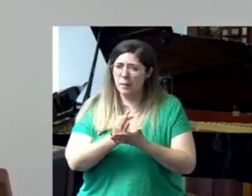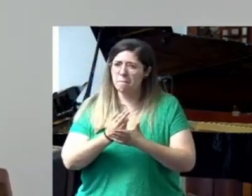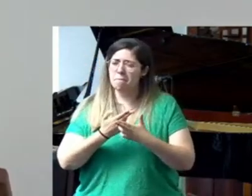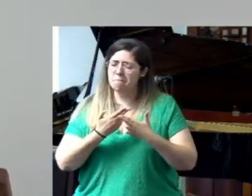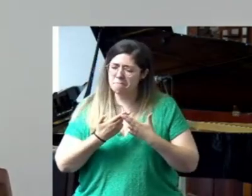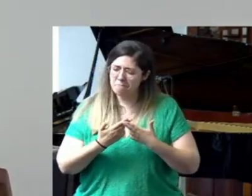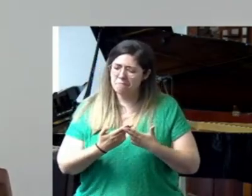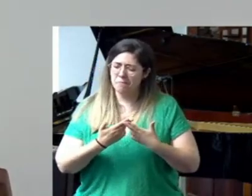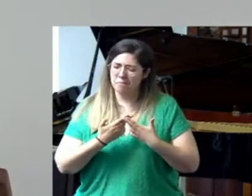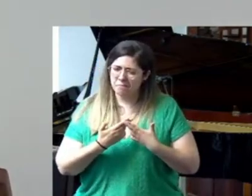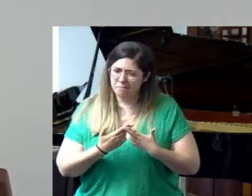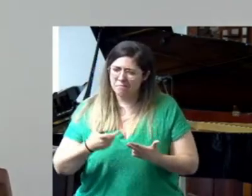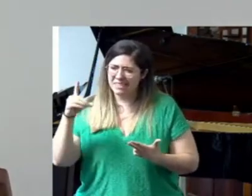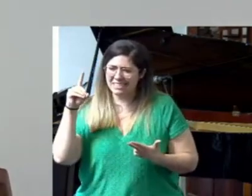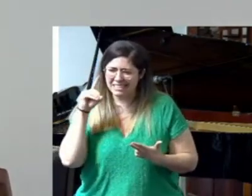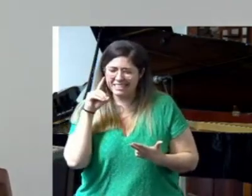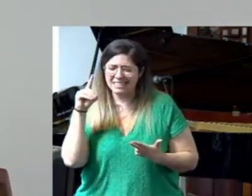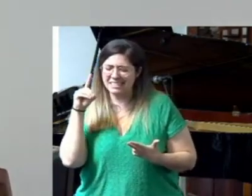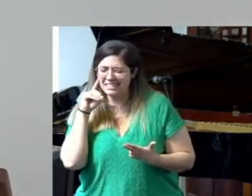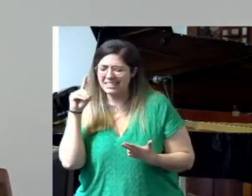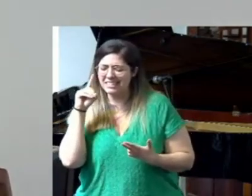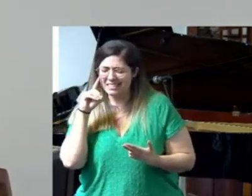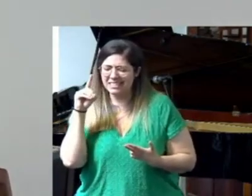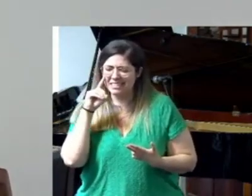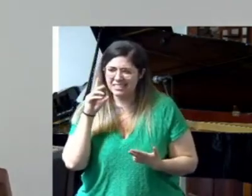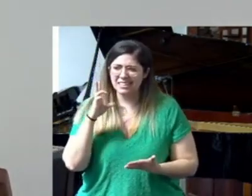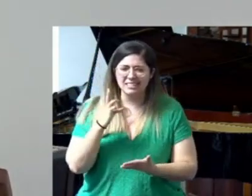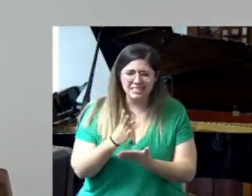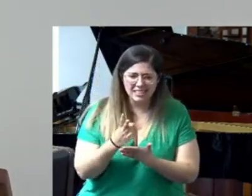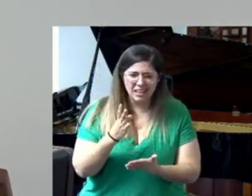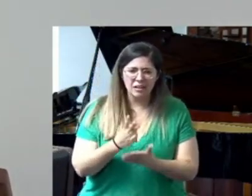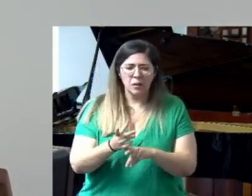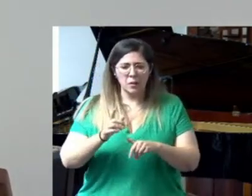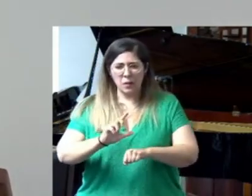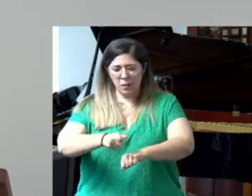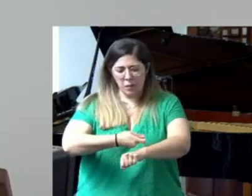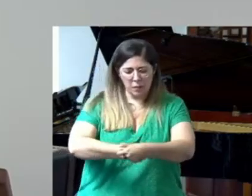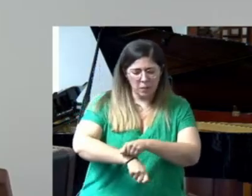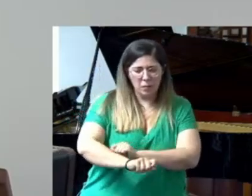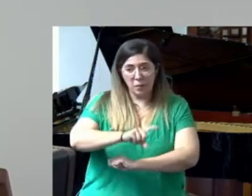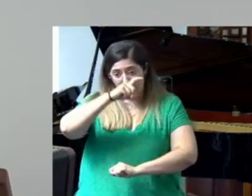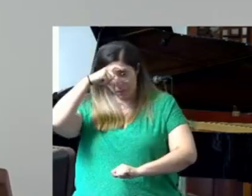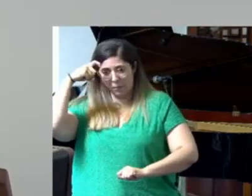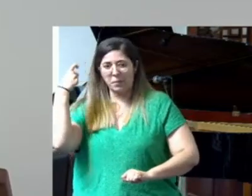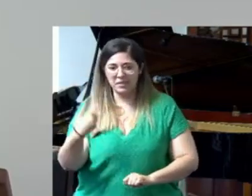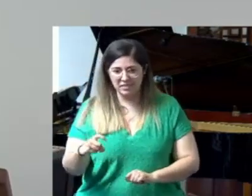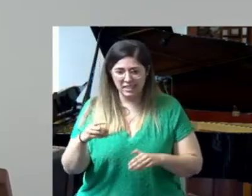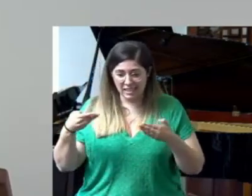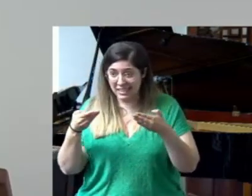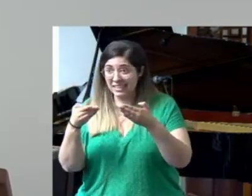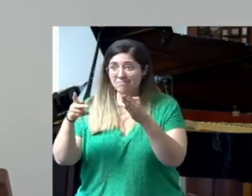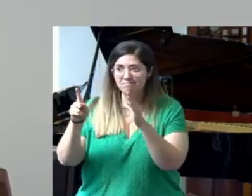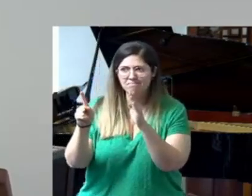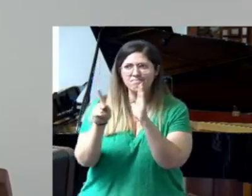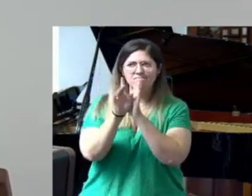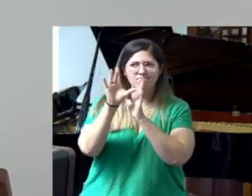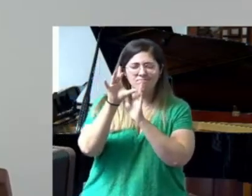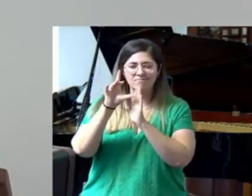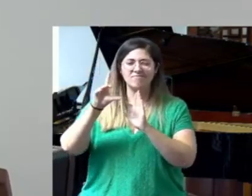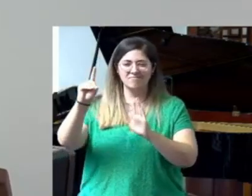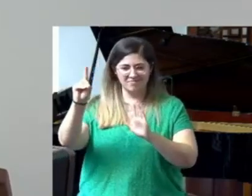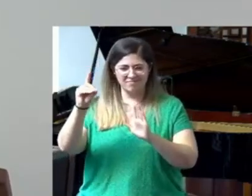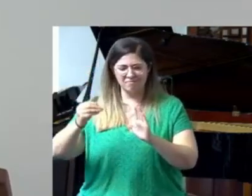prosseguir. Porque nós temos algo, nós temos uma missão, nós temos um caminho, ninguém pode nos afastar desse caminho. E você está nesse